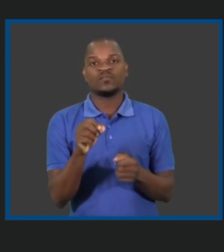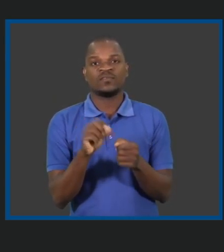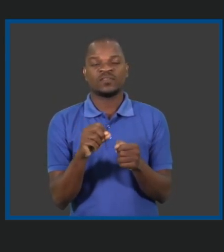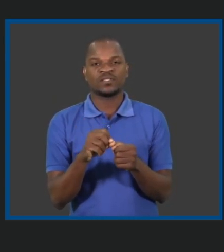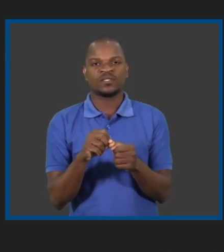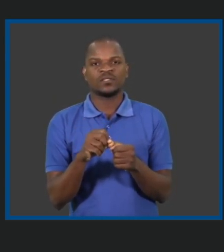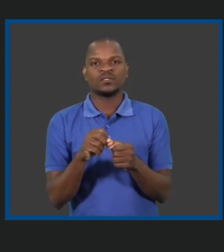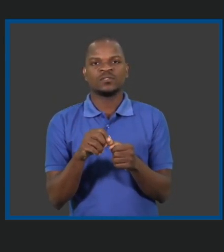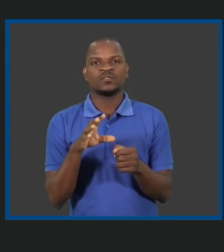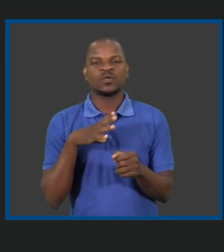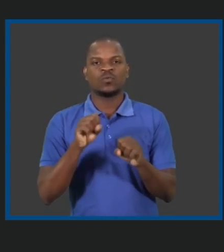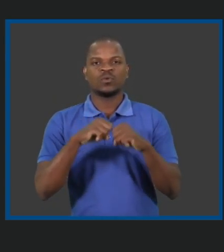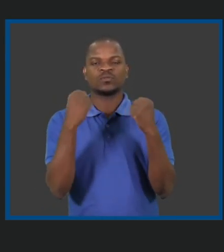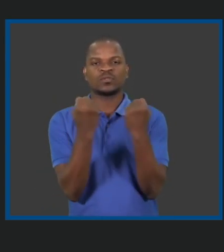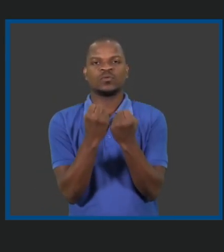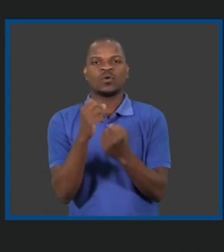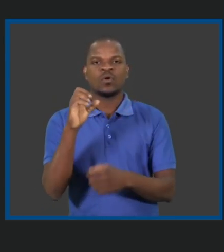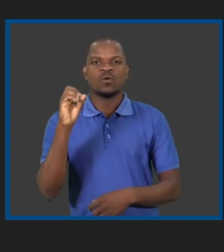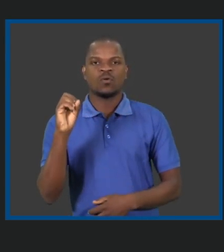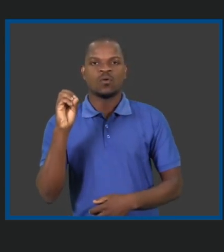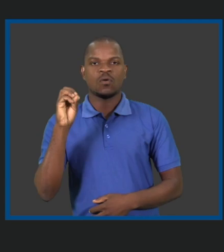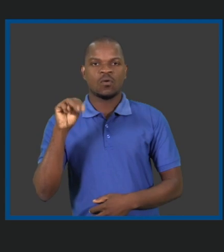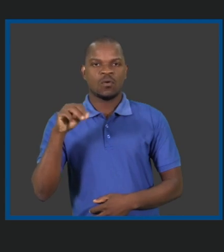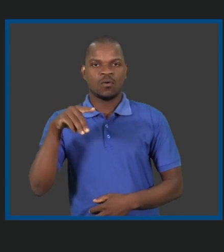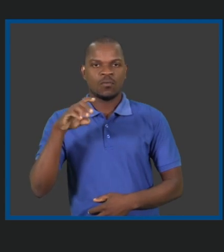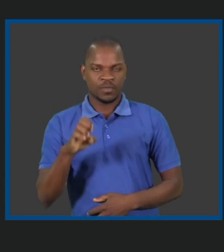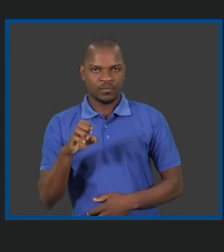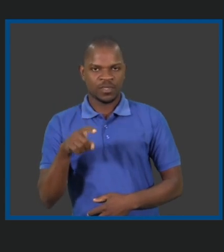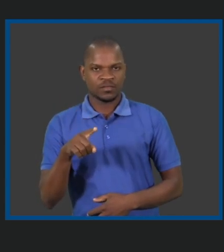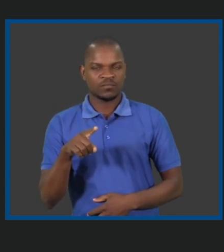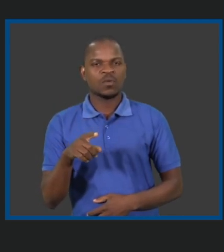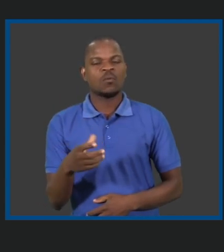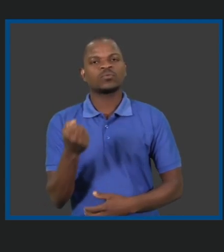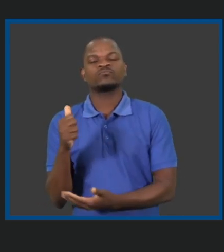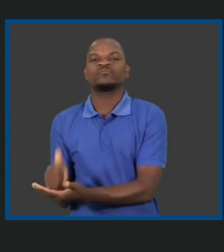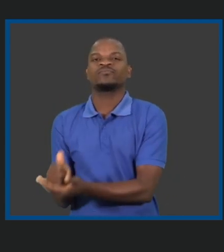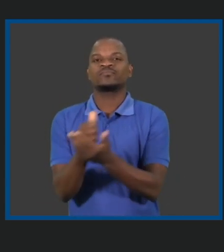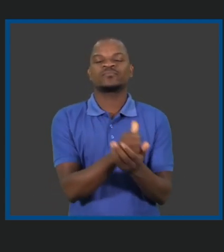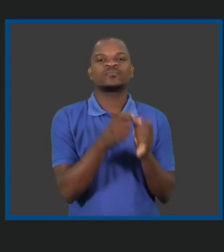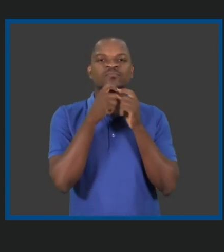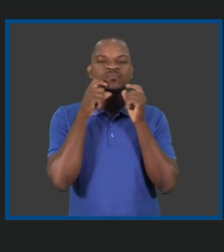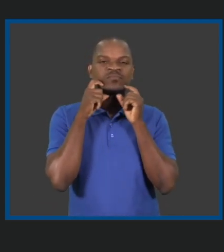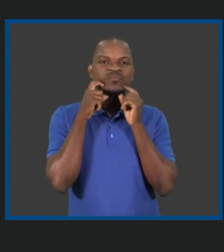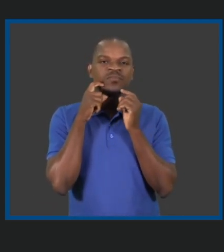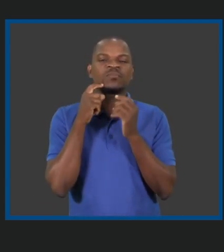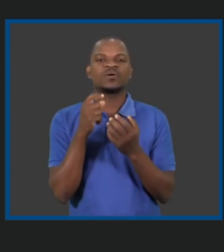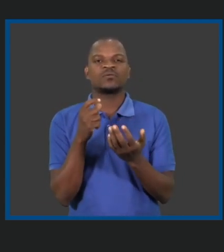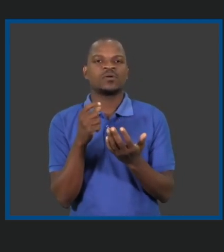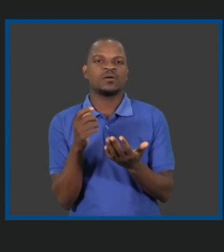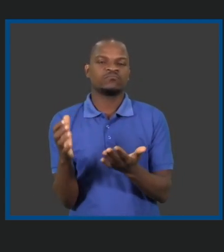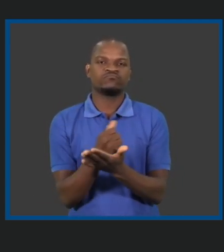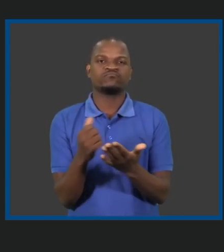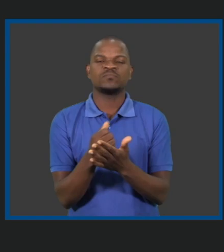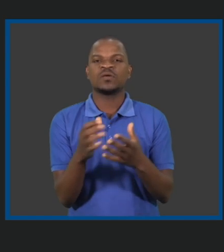de Propriedade Inteligial possa apoiar o nosso país na aquisição de algum material e de formação dos nossos bibliotecários de modo a